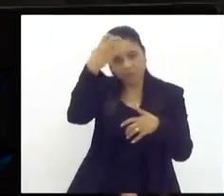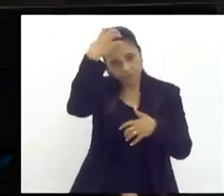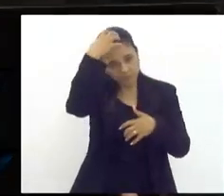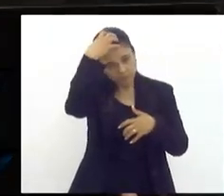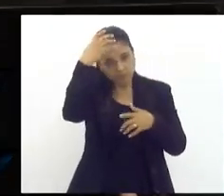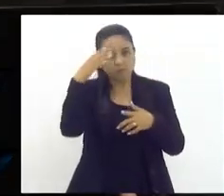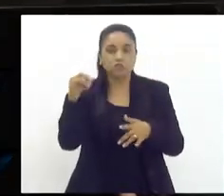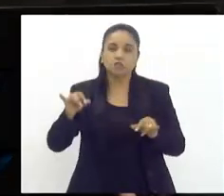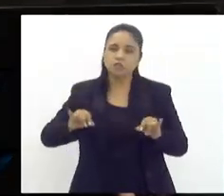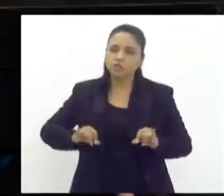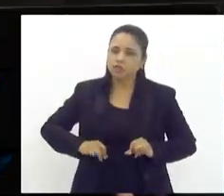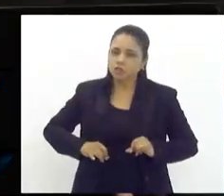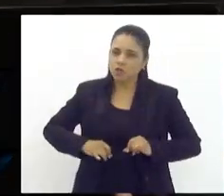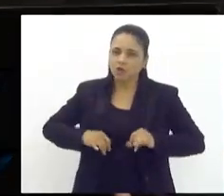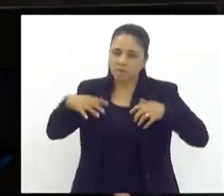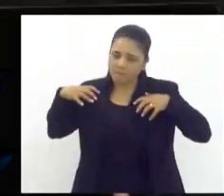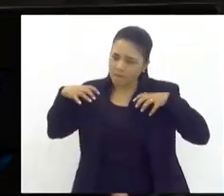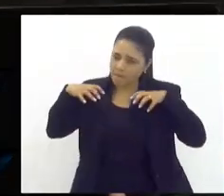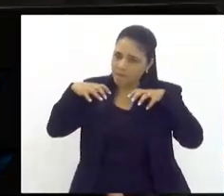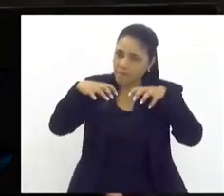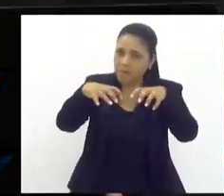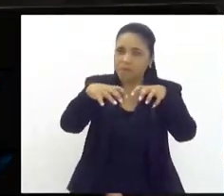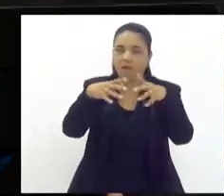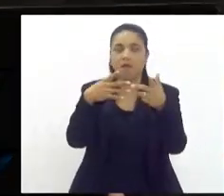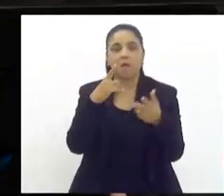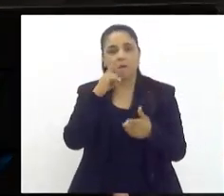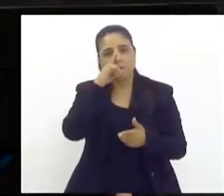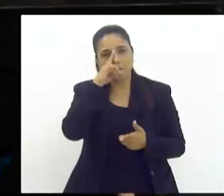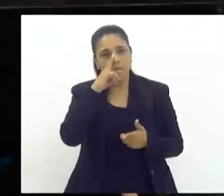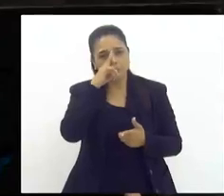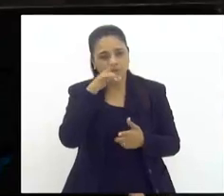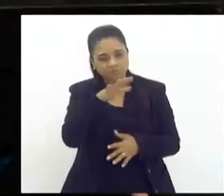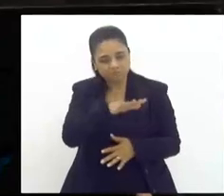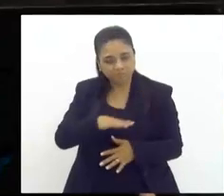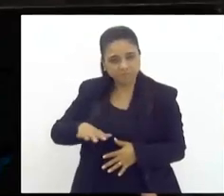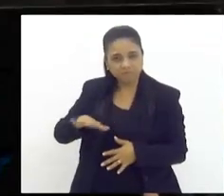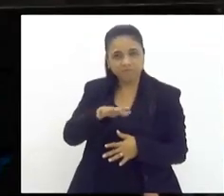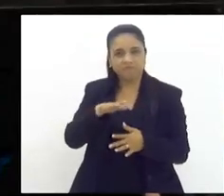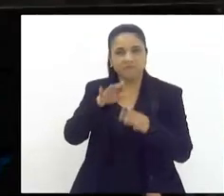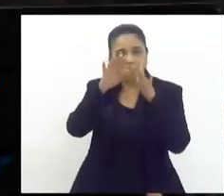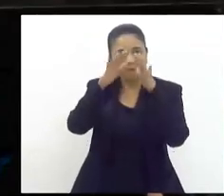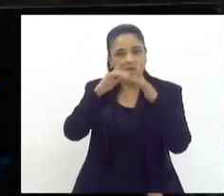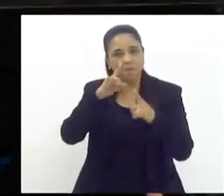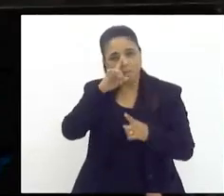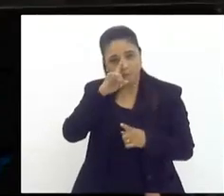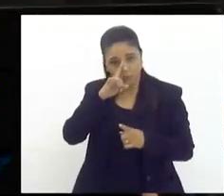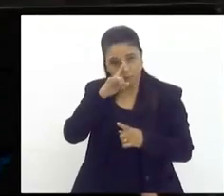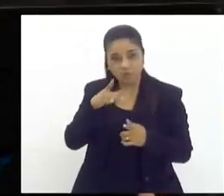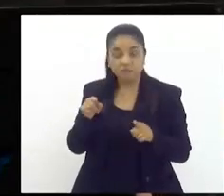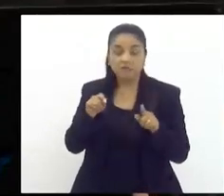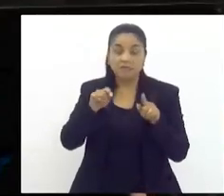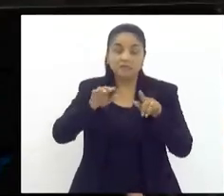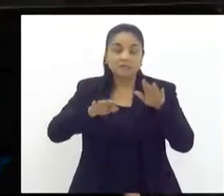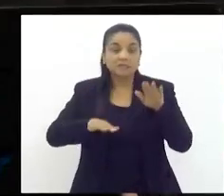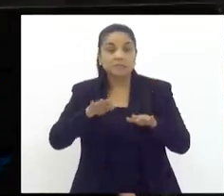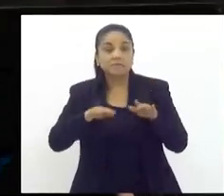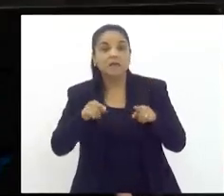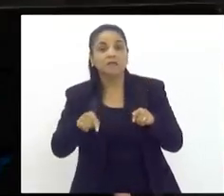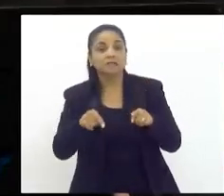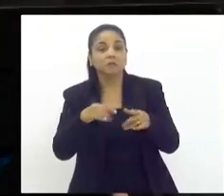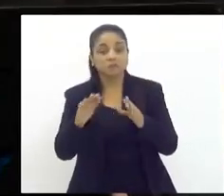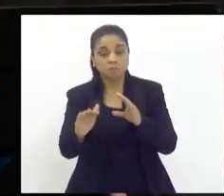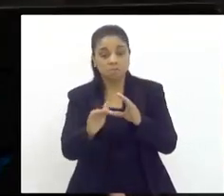sofre muito essas questões das chuvas do perigo das áreas né que são de risco mas que hoje Depende de uma mensagem